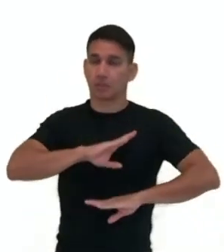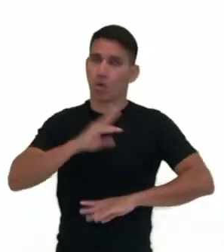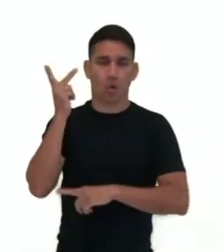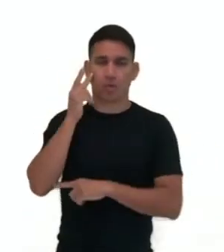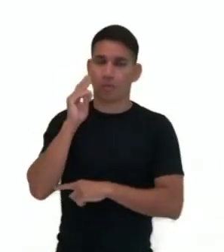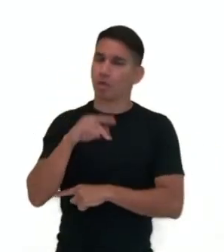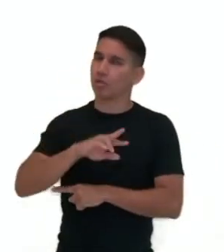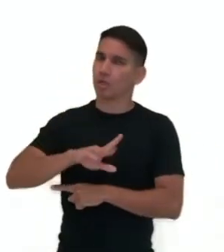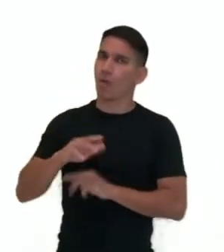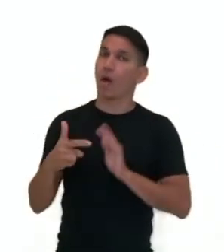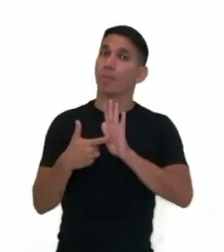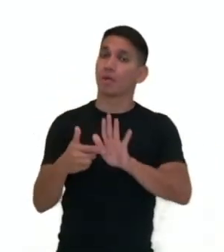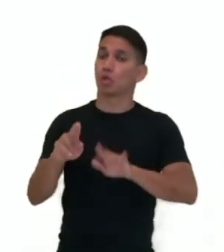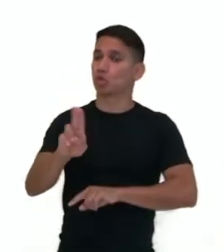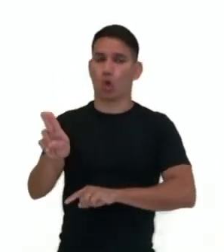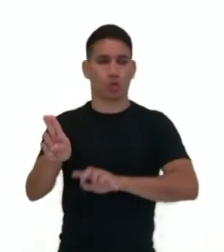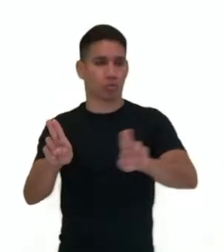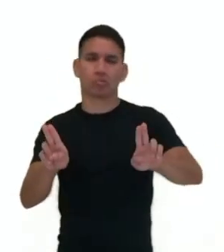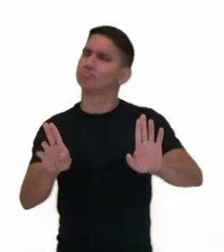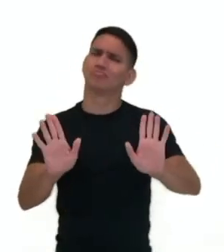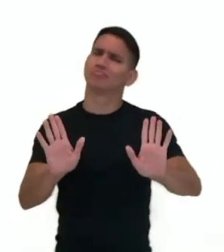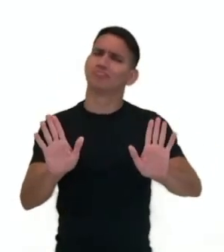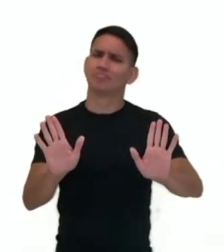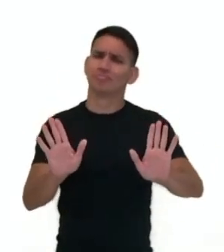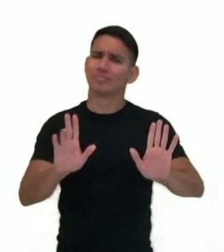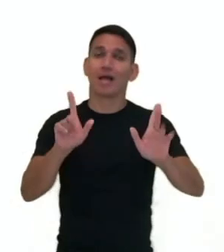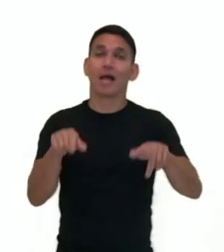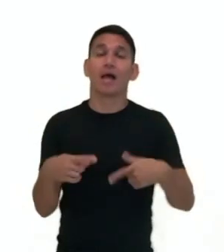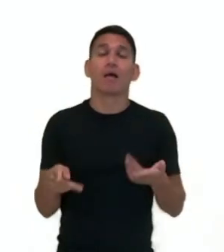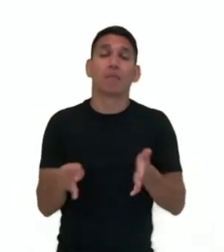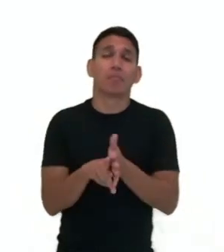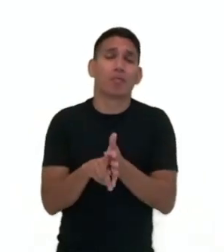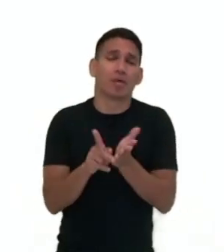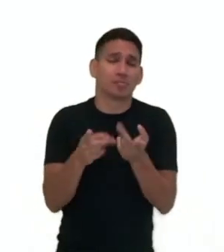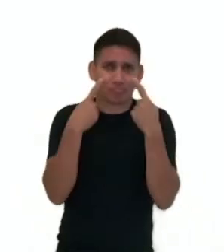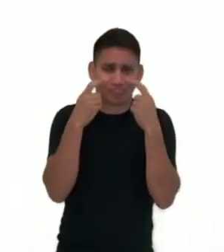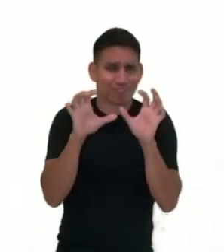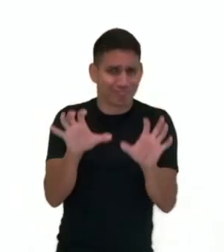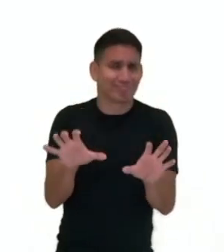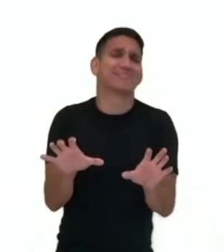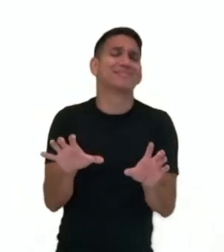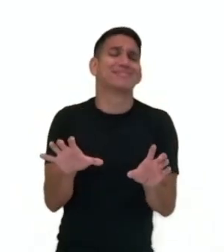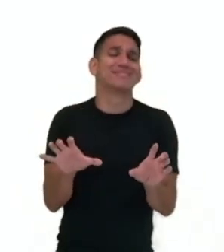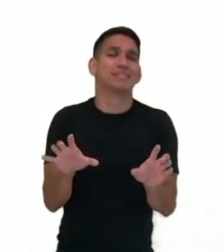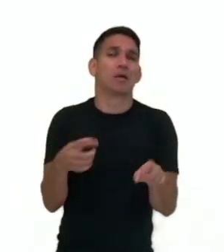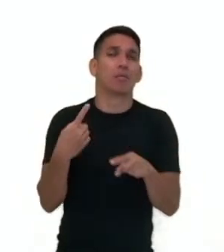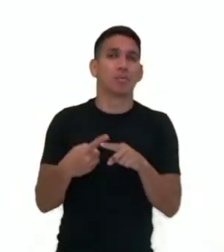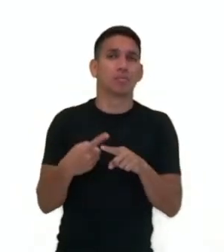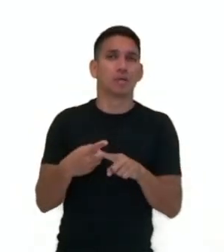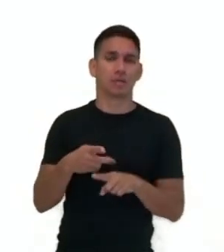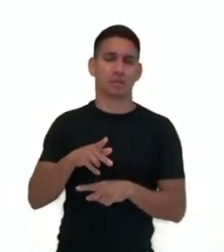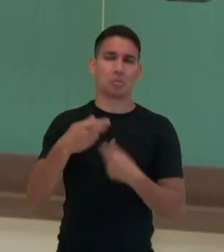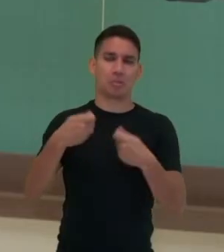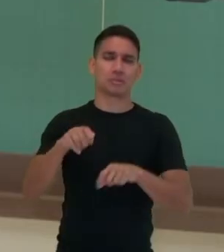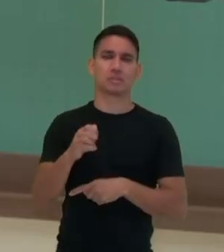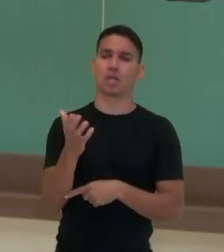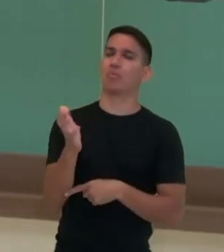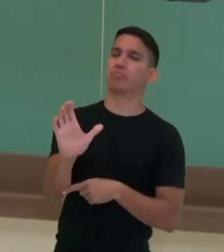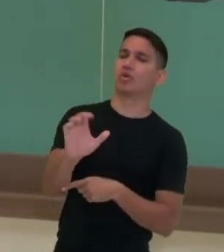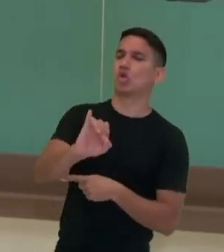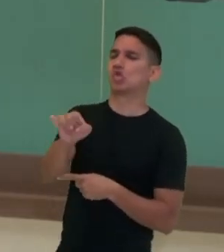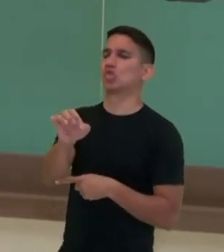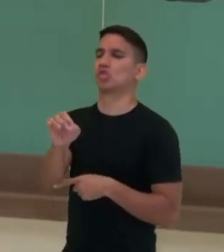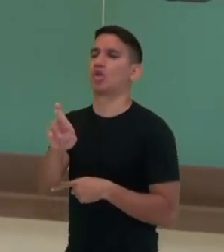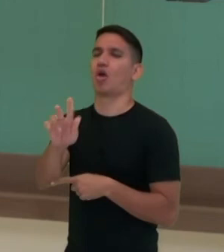são apresentados pelos nomes. É uma questão bem interessante isso, né? Então, não vai ter lá